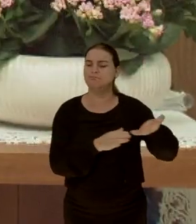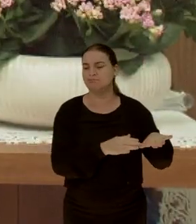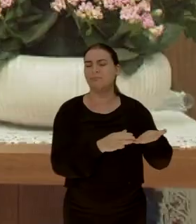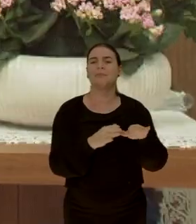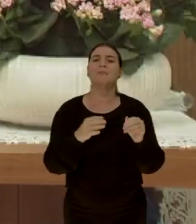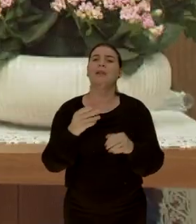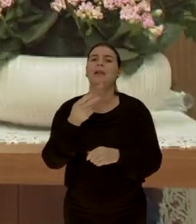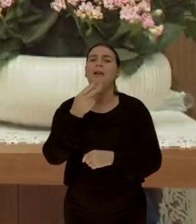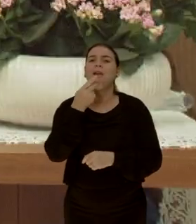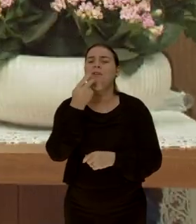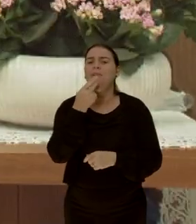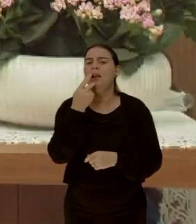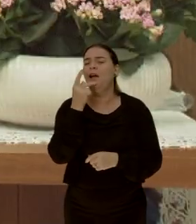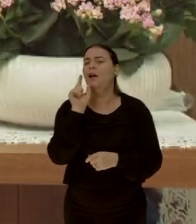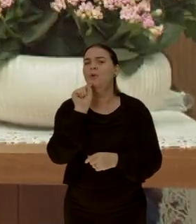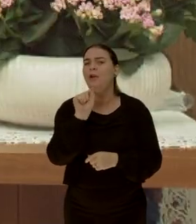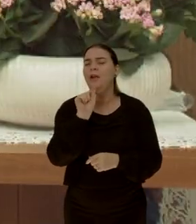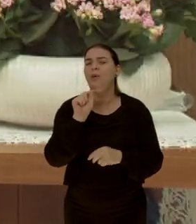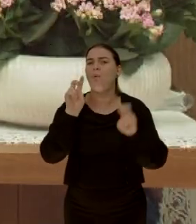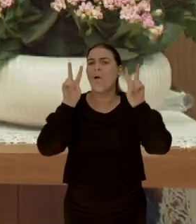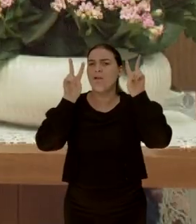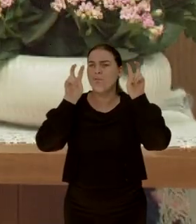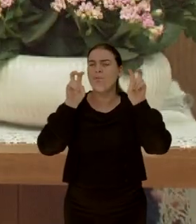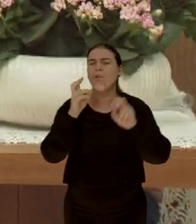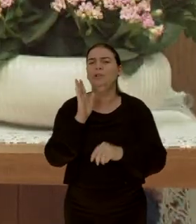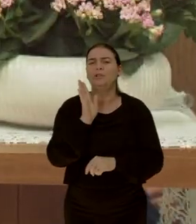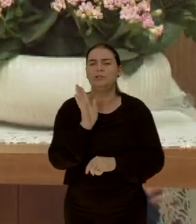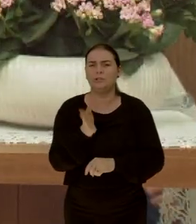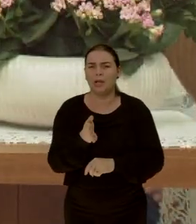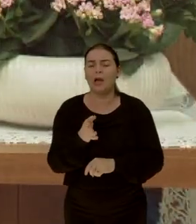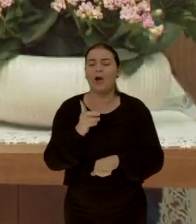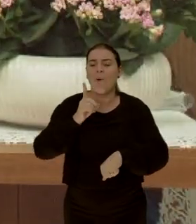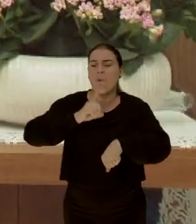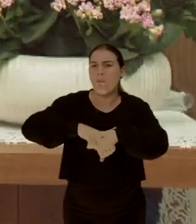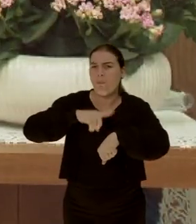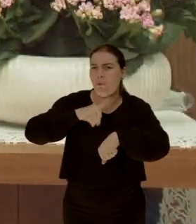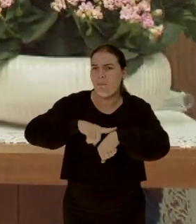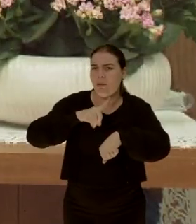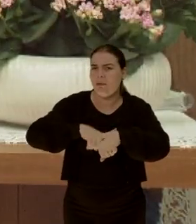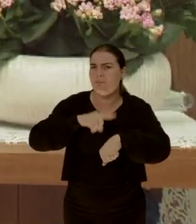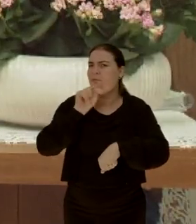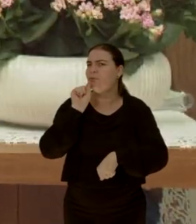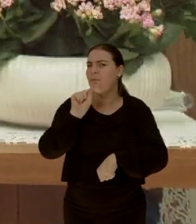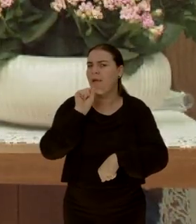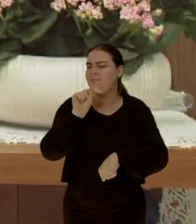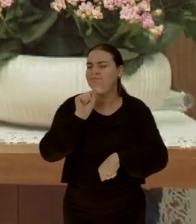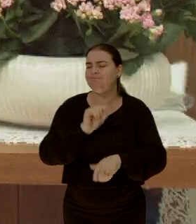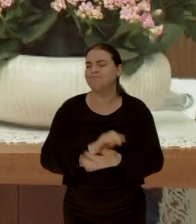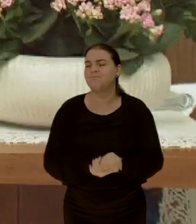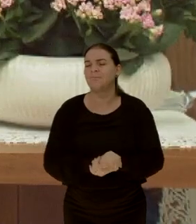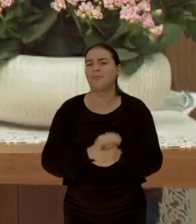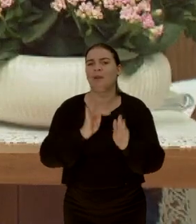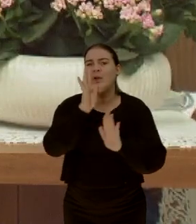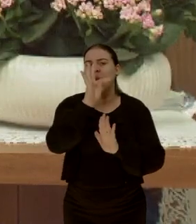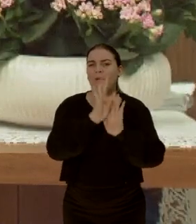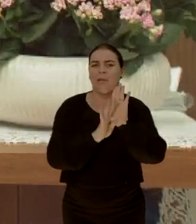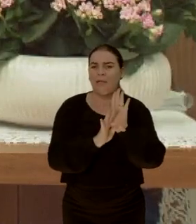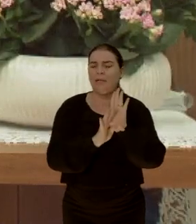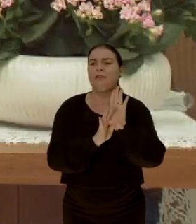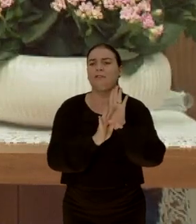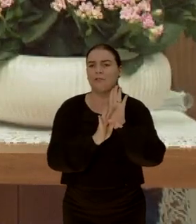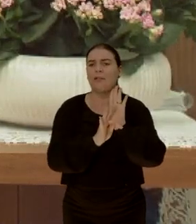que, como o assunto que foi tratado aqui fala do momento, então há um texto aqui, as